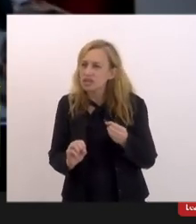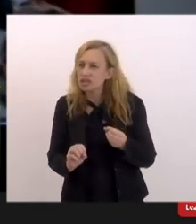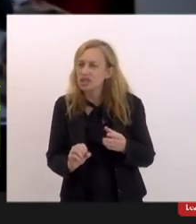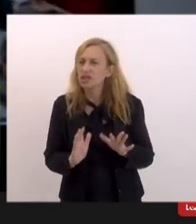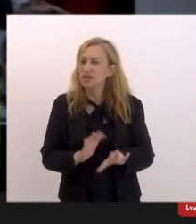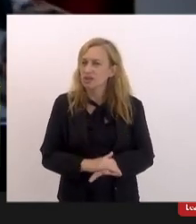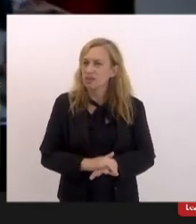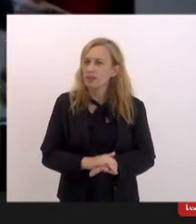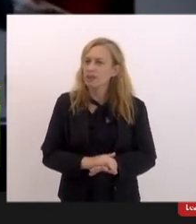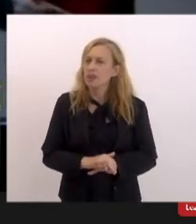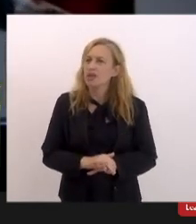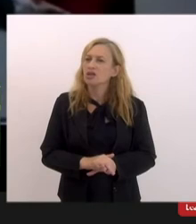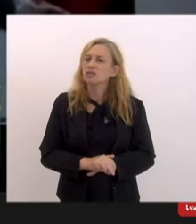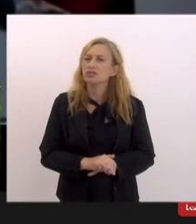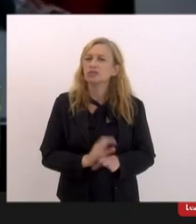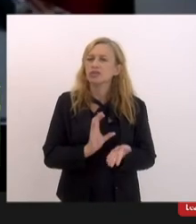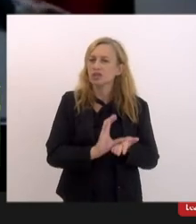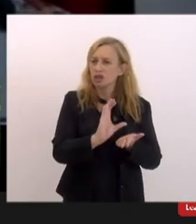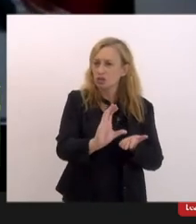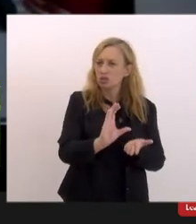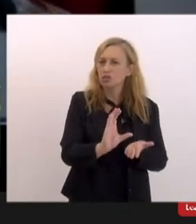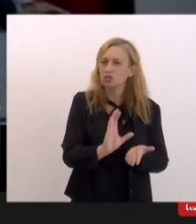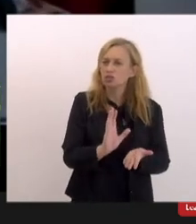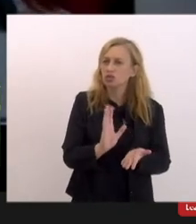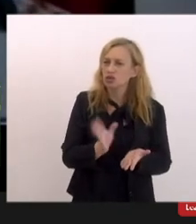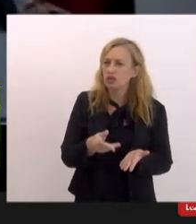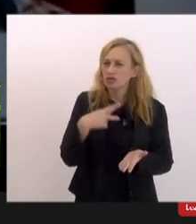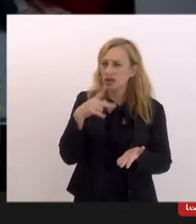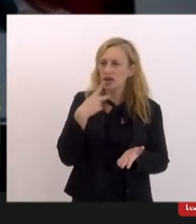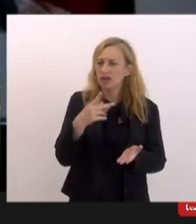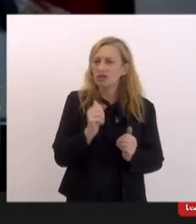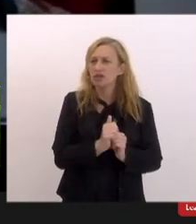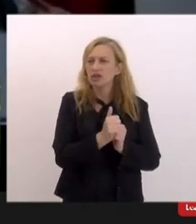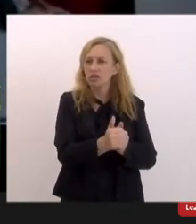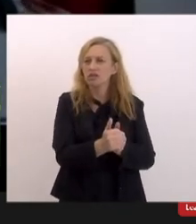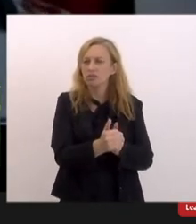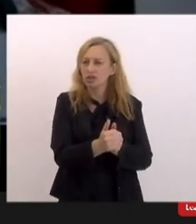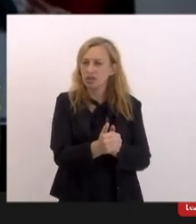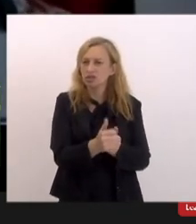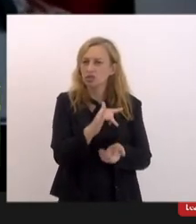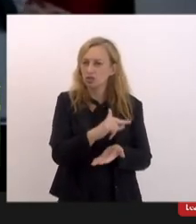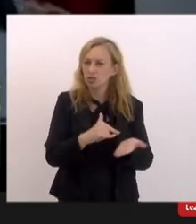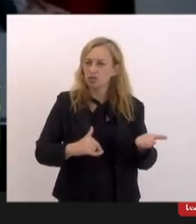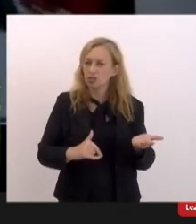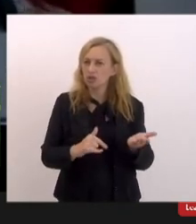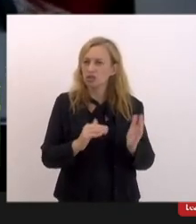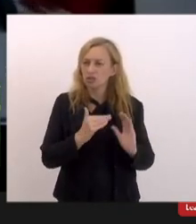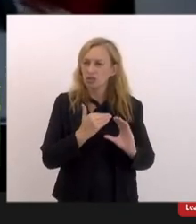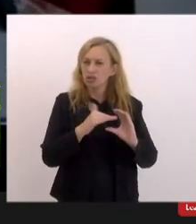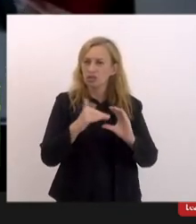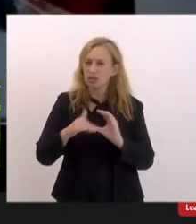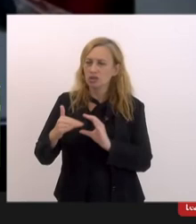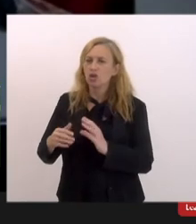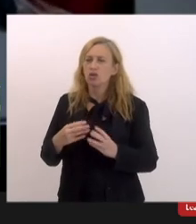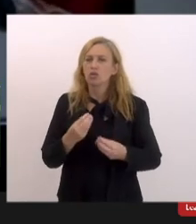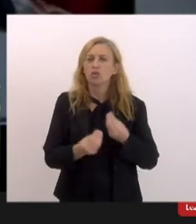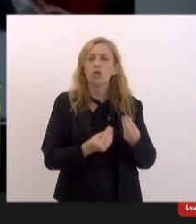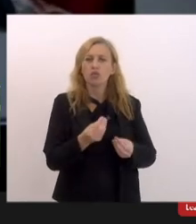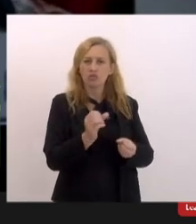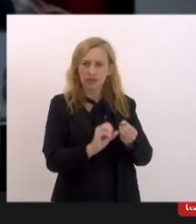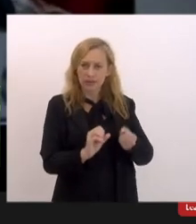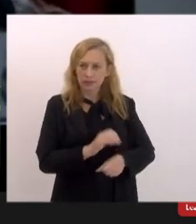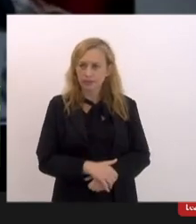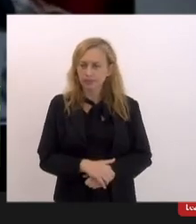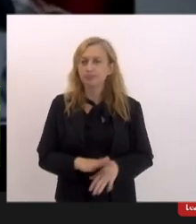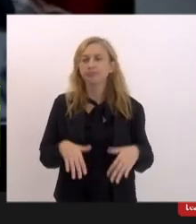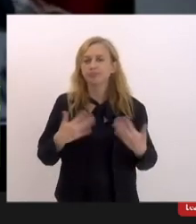para esses recursos quatro eixos, foi encaminhado uma circular interna com a orientação de como deve fazer. Então,